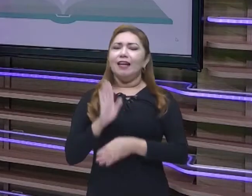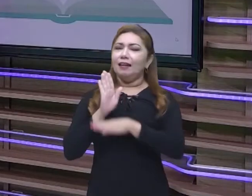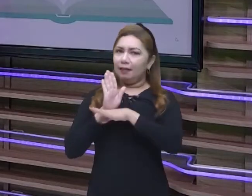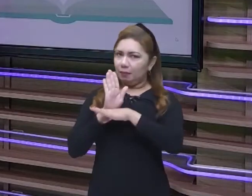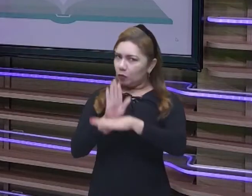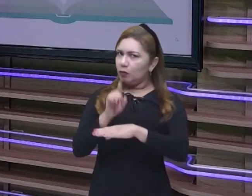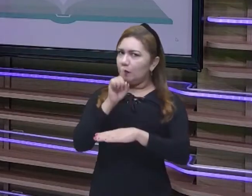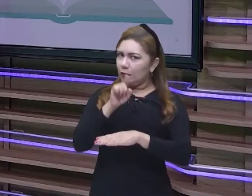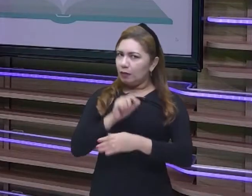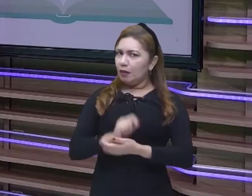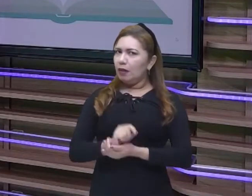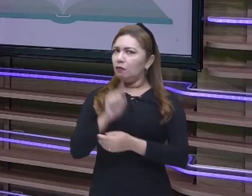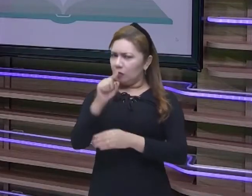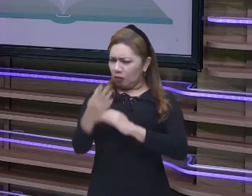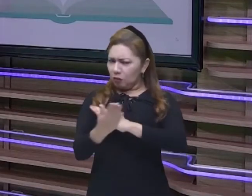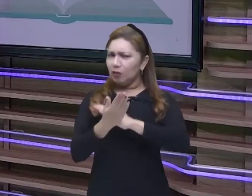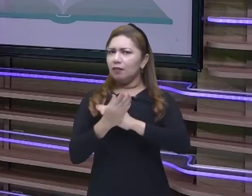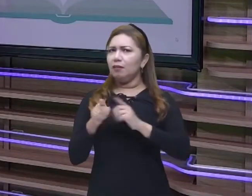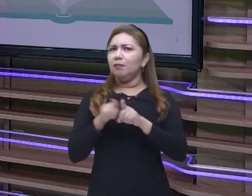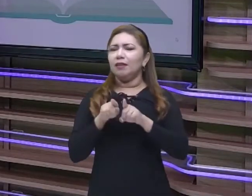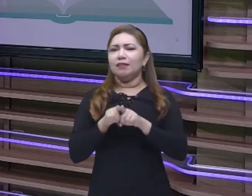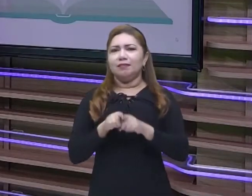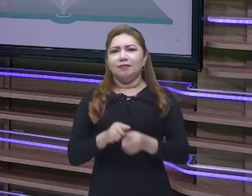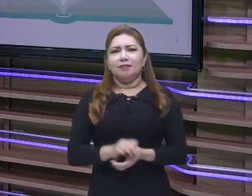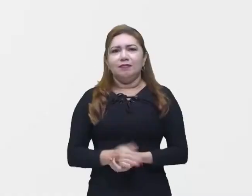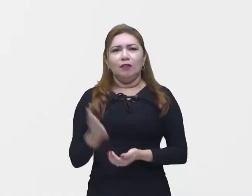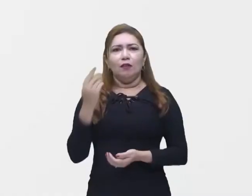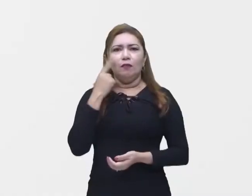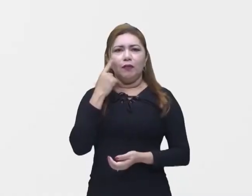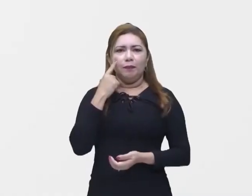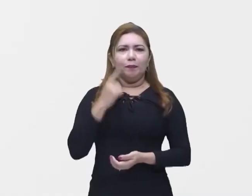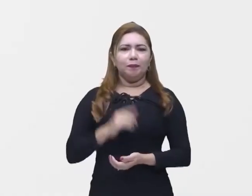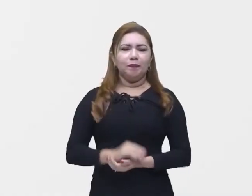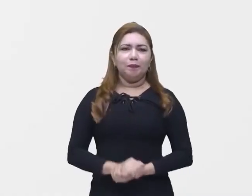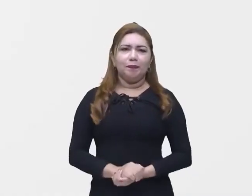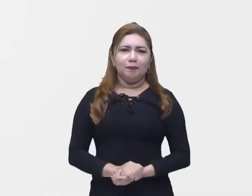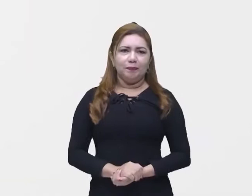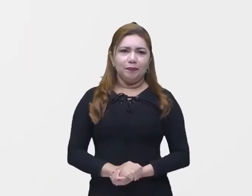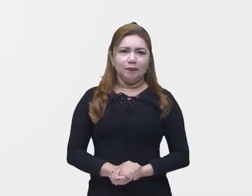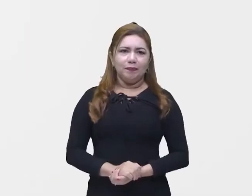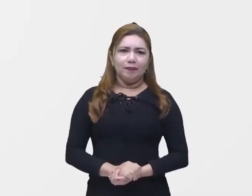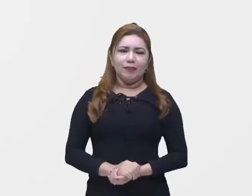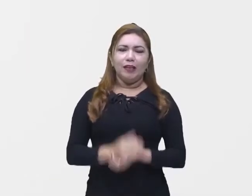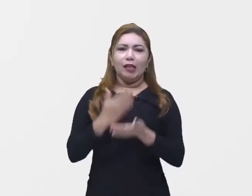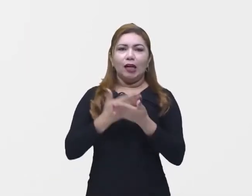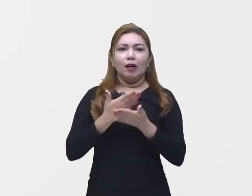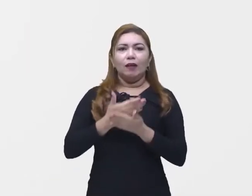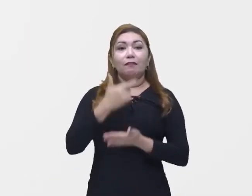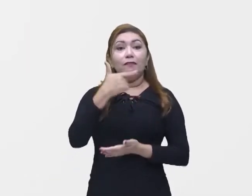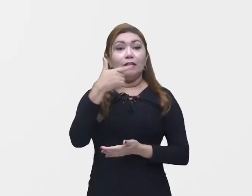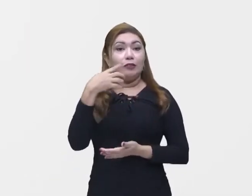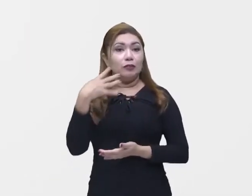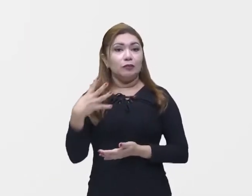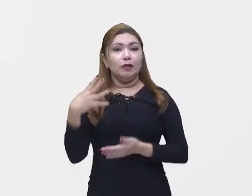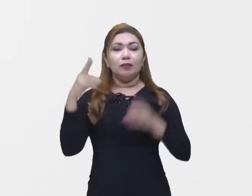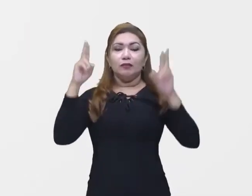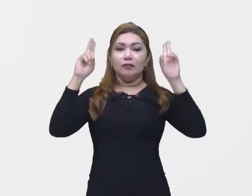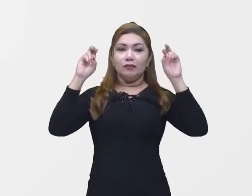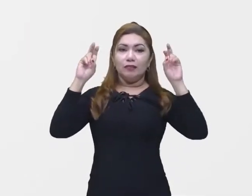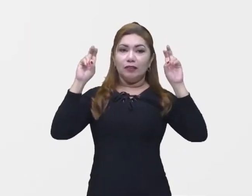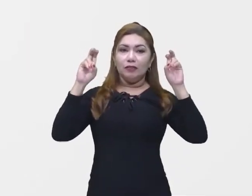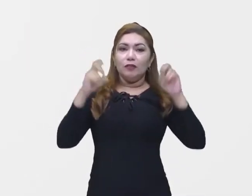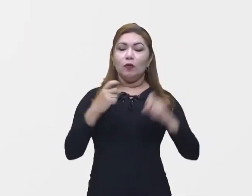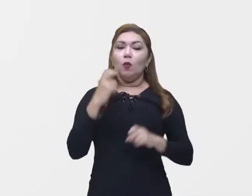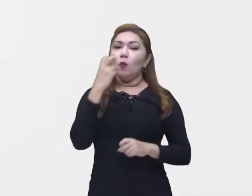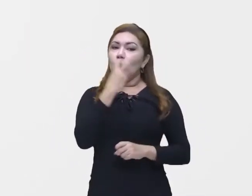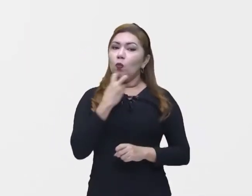e para você me ajudar também. Vamos conhecer o nosso conteúdo de hoje? Essa é a nossa aula 24, o nosso